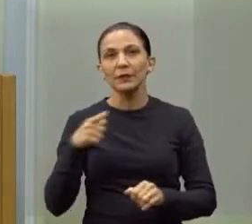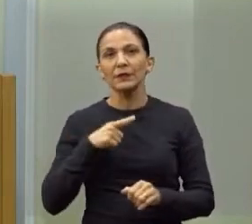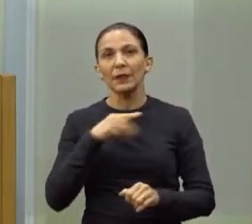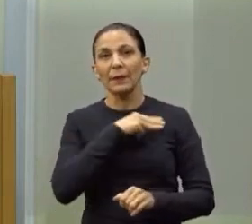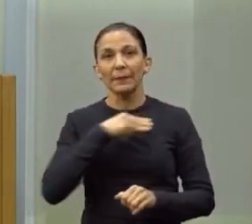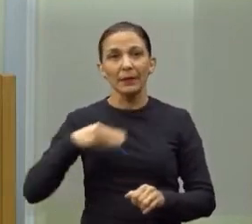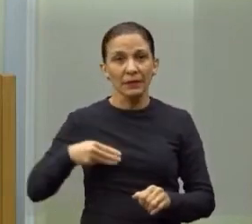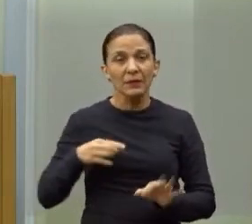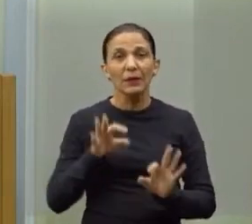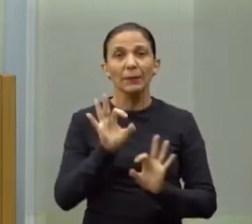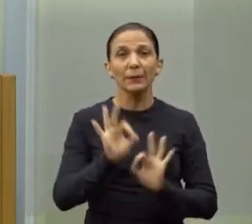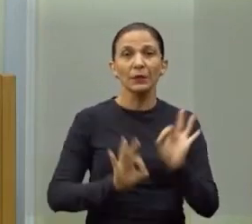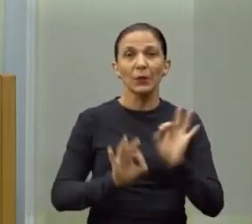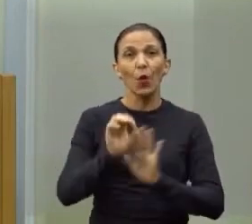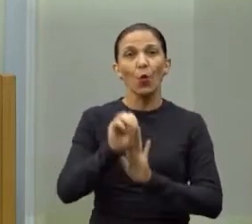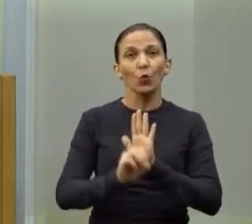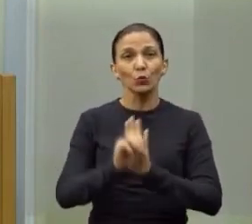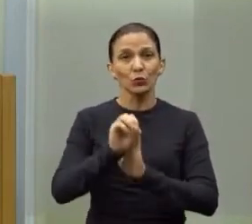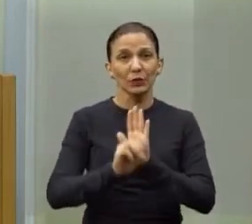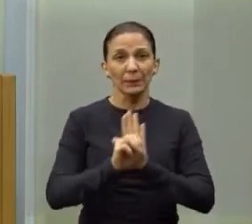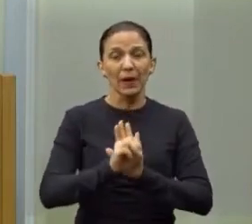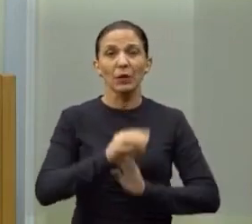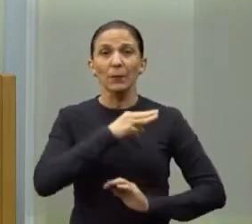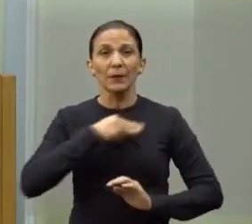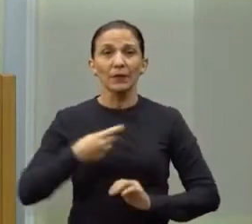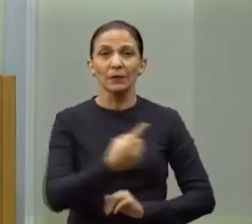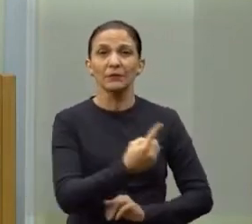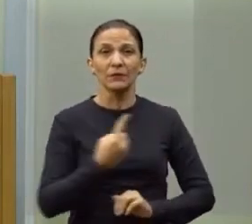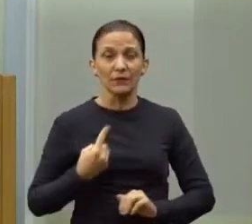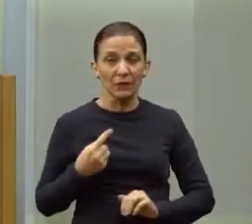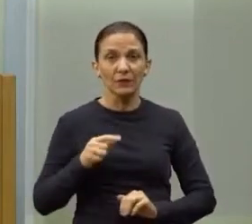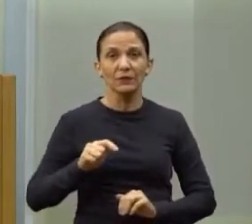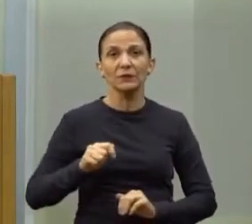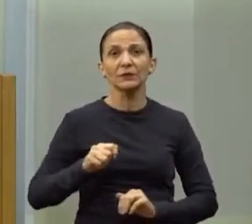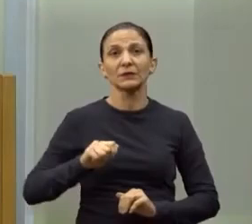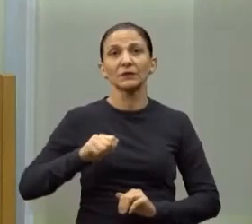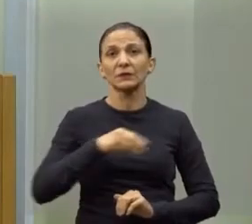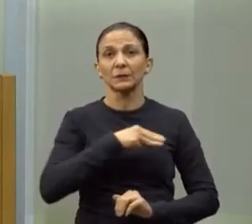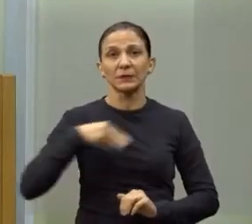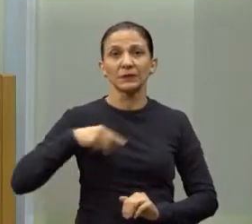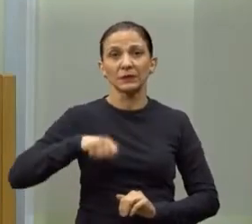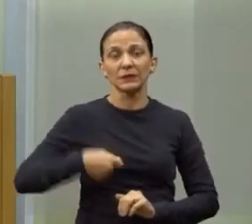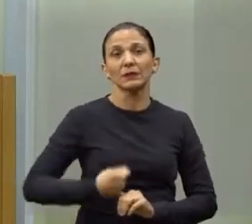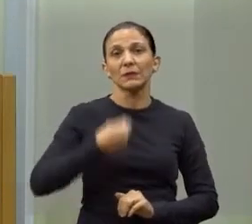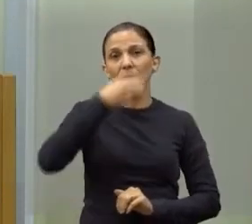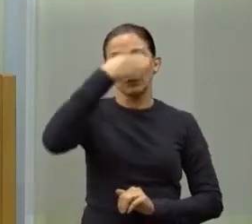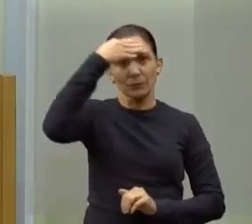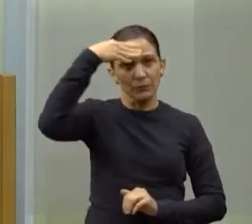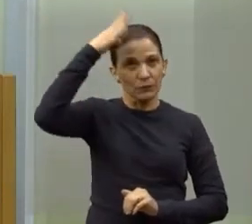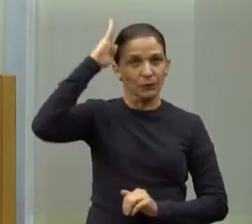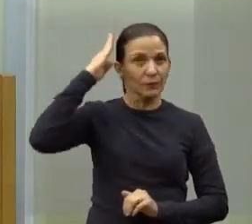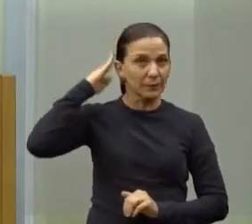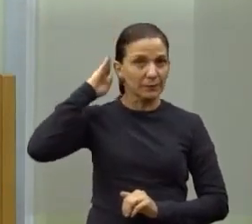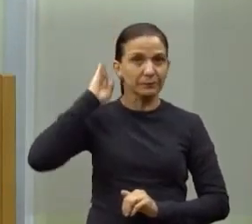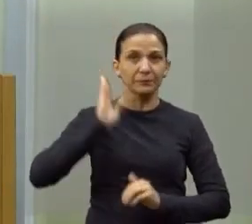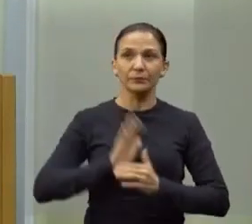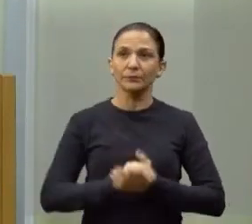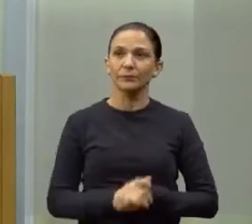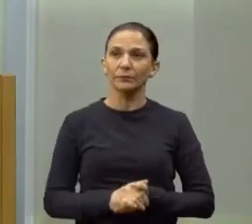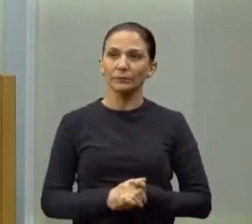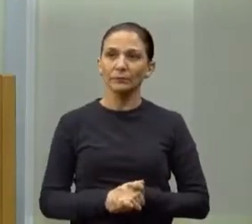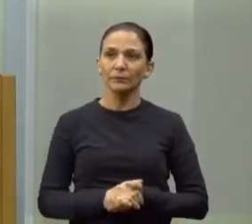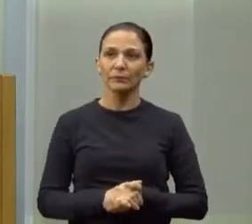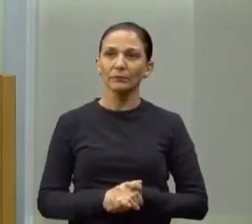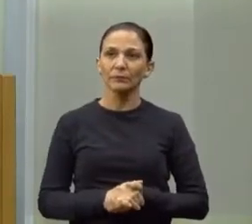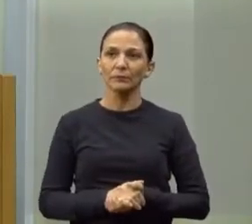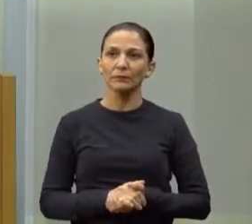da ministra do Planejamento e Orçamento, Simone Tebet. Apesar da importância desse tipo